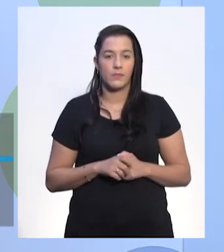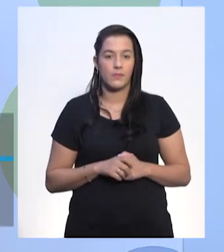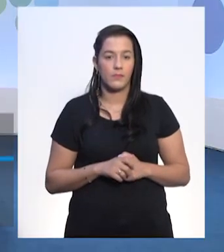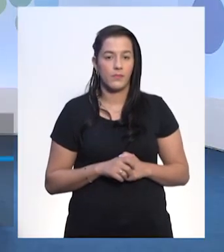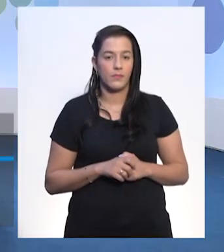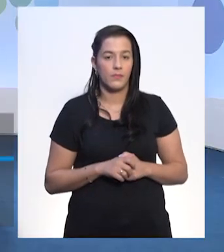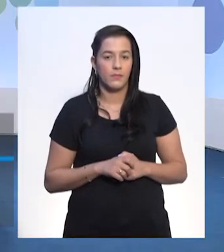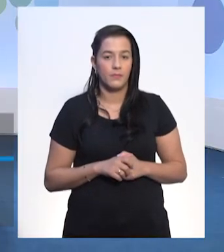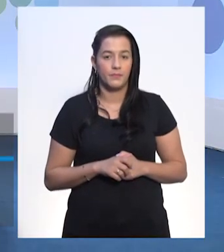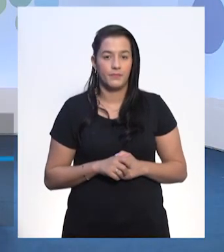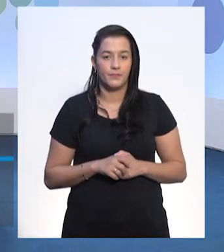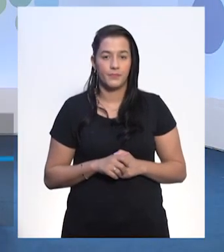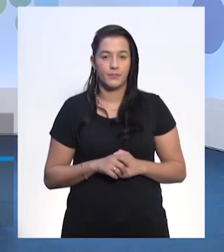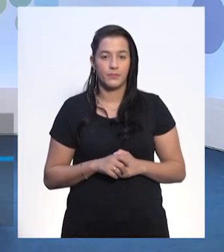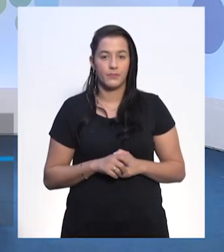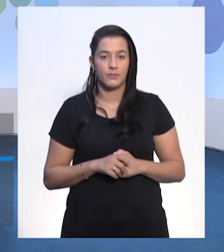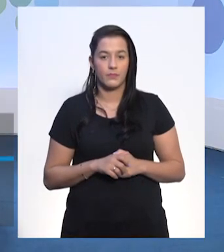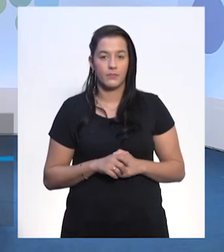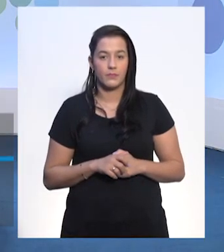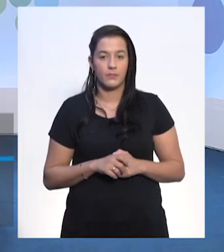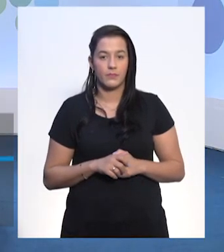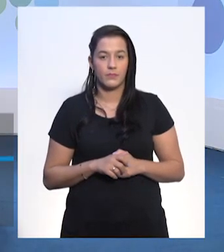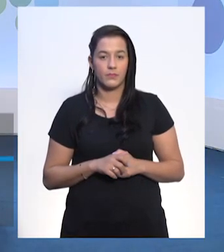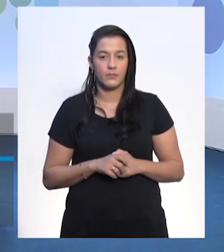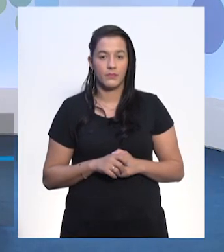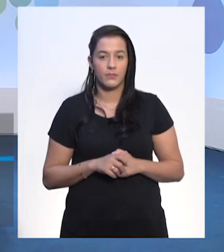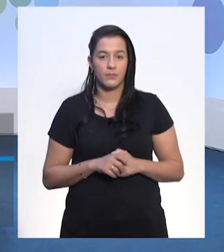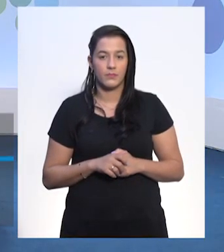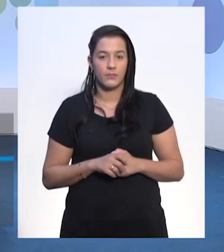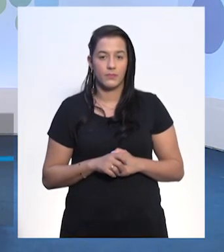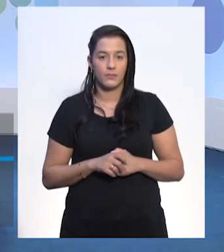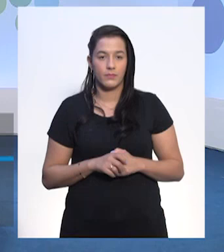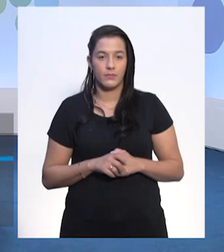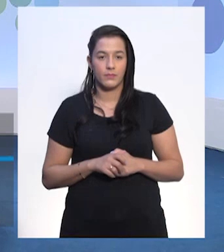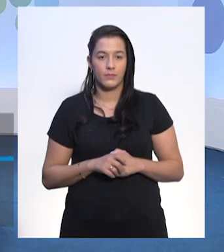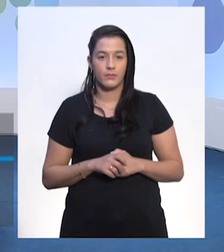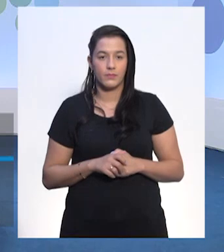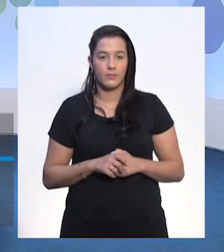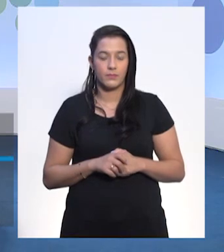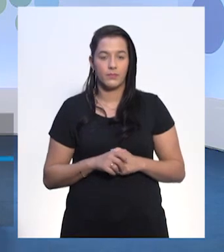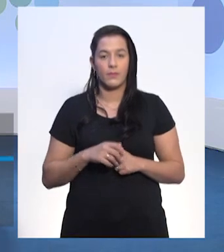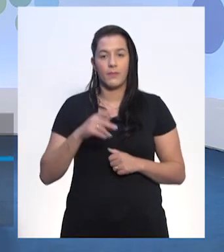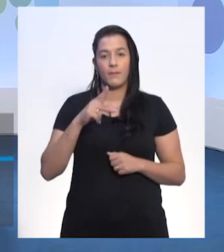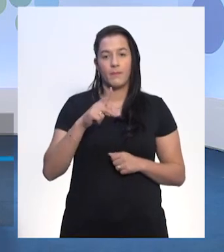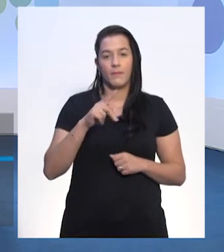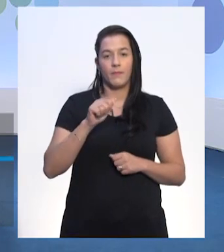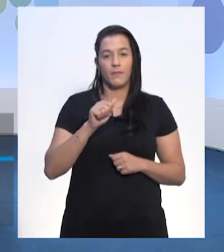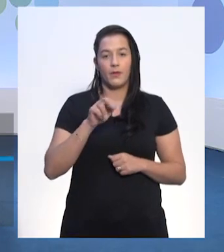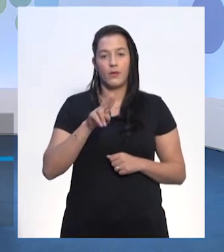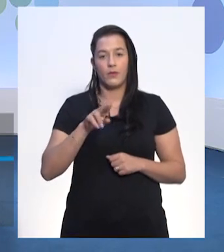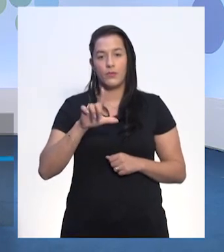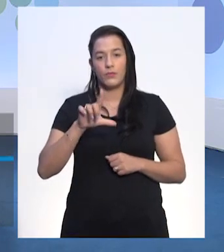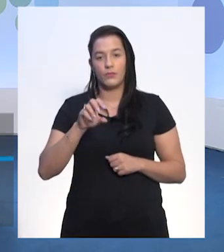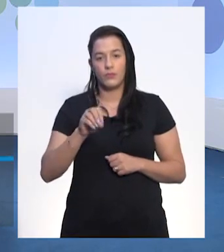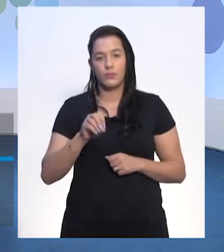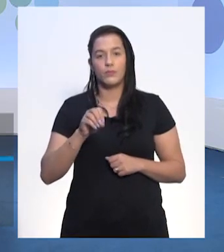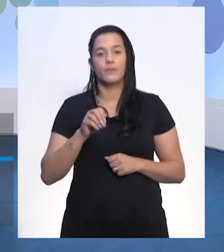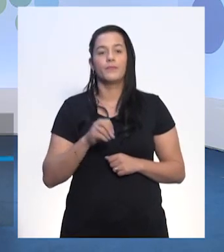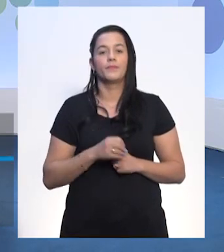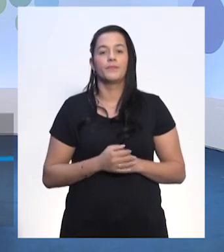Só o print funcionar aqui. Sim, Juliana. Vamos lá. Uhum. O Paulo Ricardo. Então, o